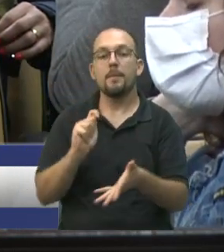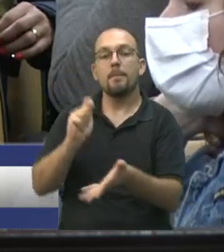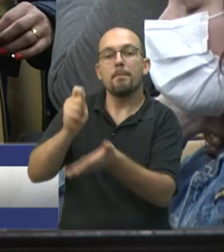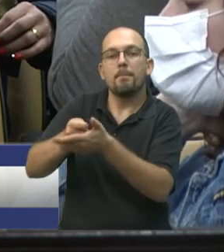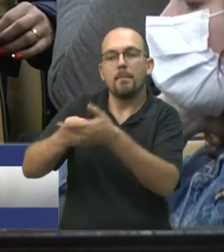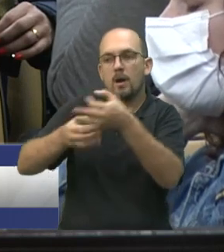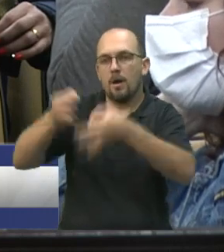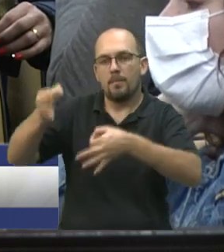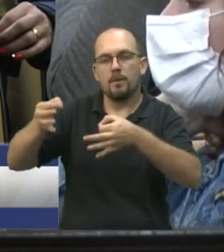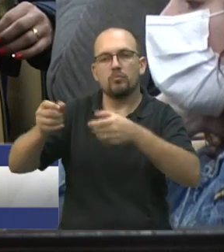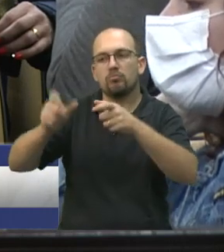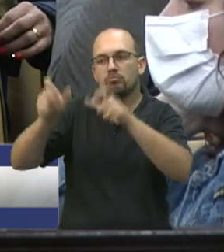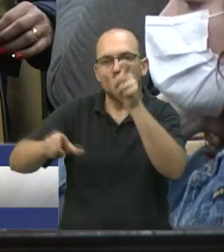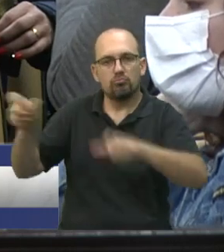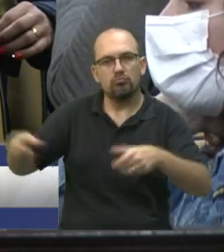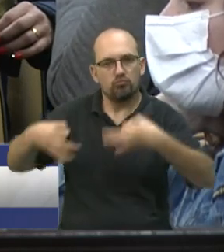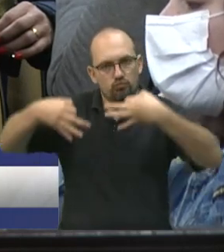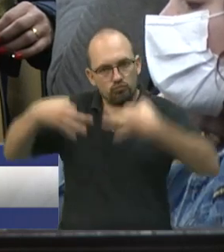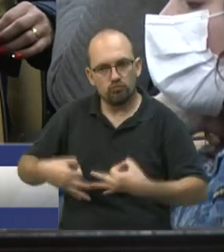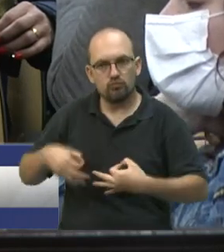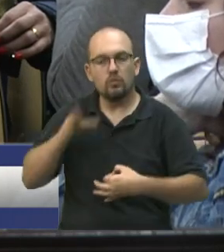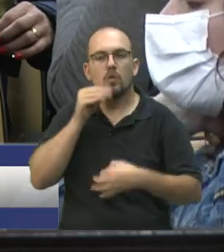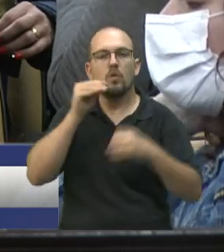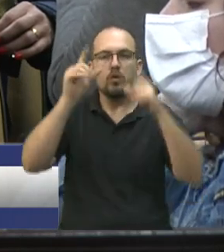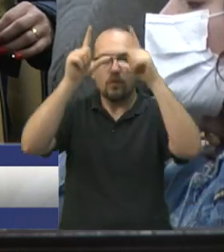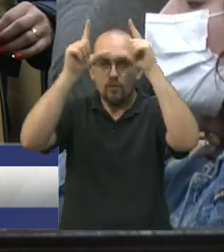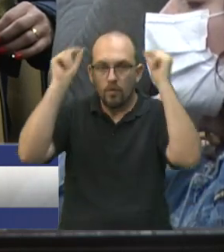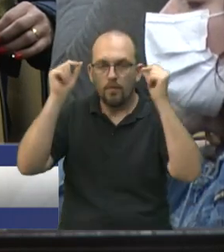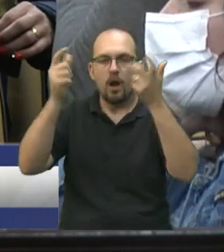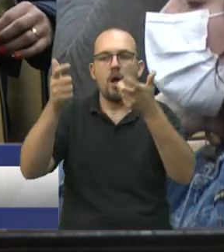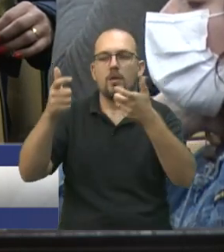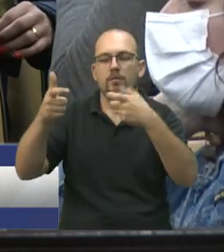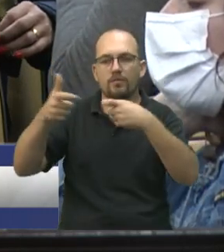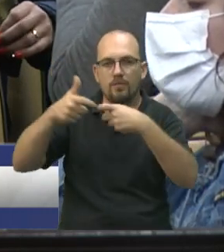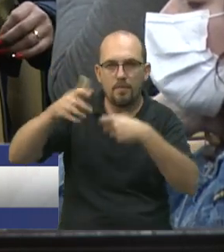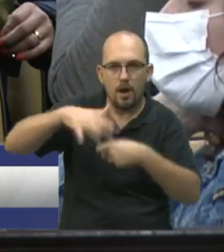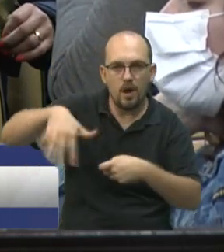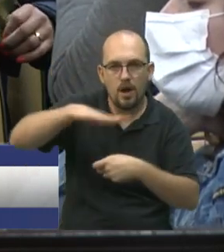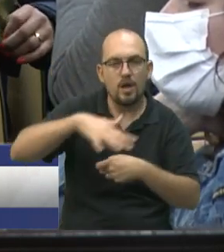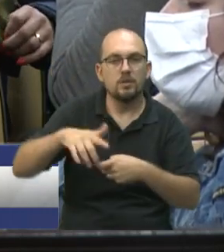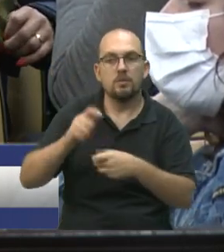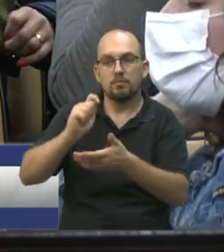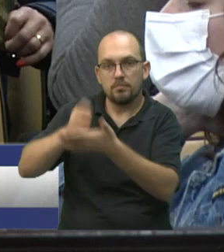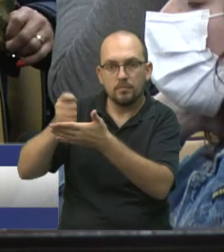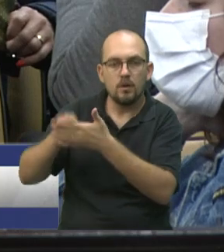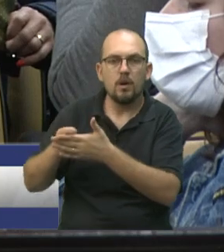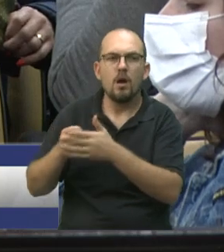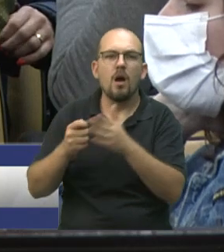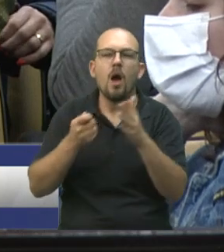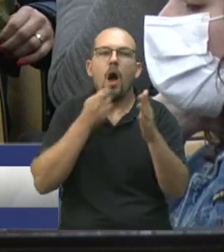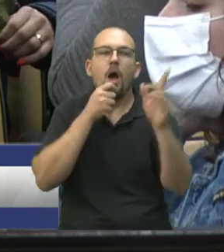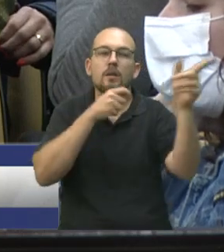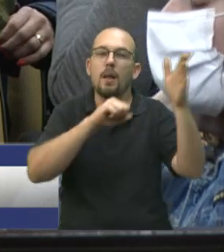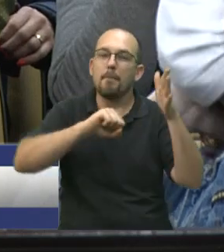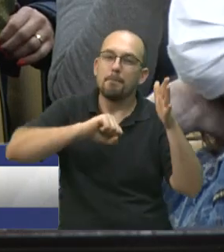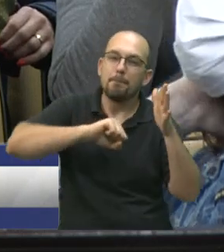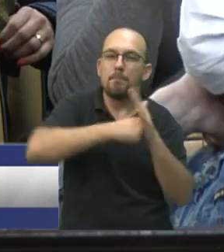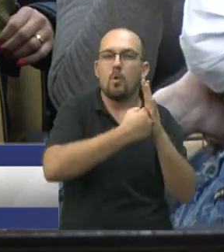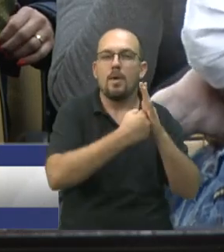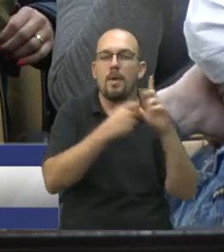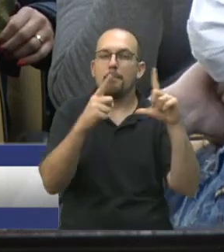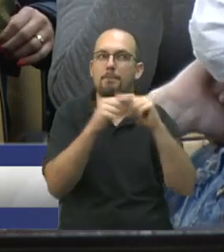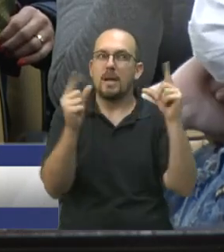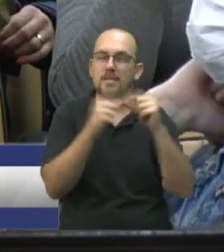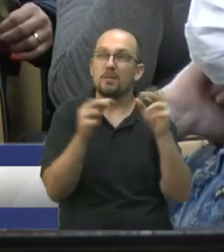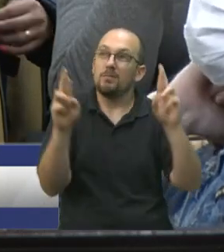da enfermagem, tendo como fundamento o piso, que ainda que consigam barrar lá em Brasília, a gente espera que não, e vai lutar para